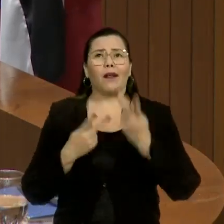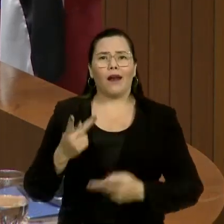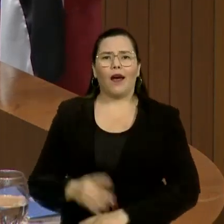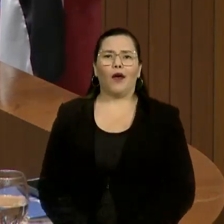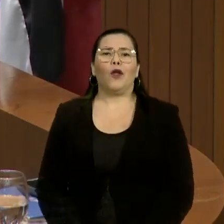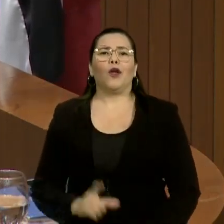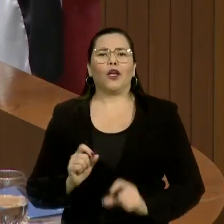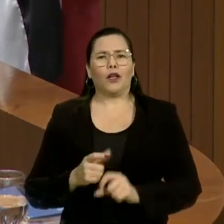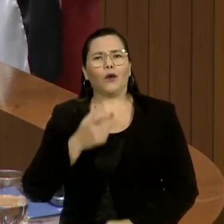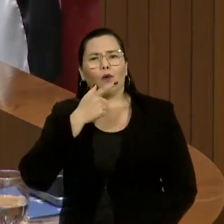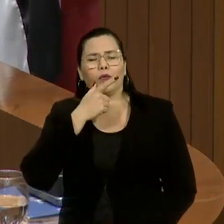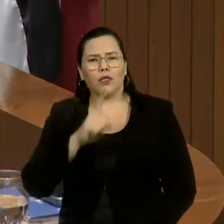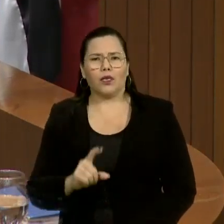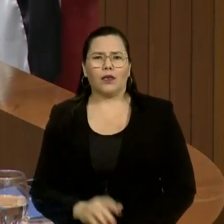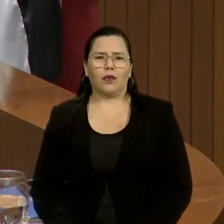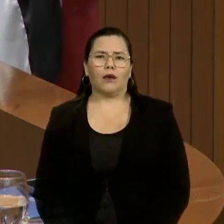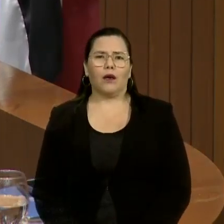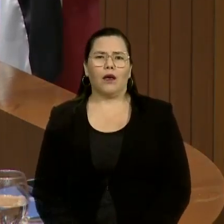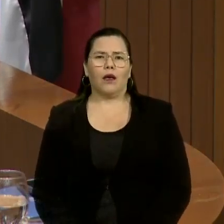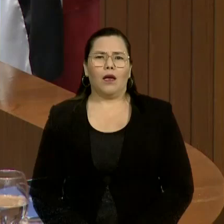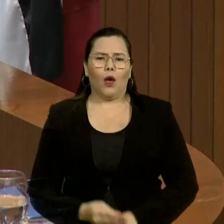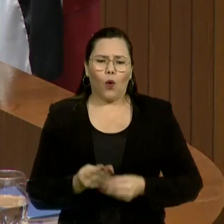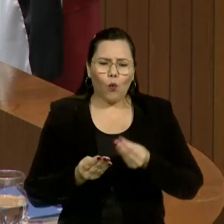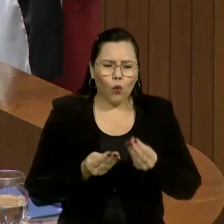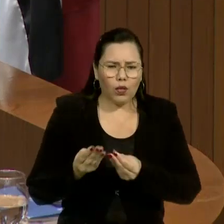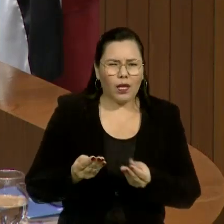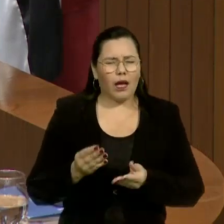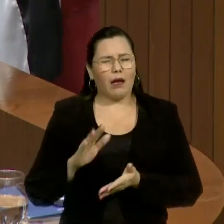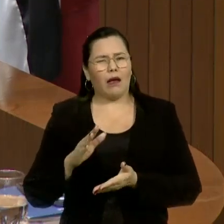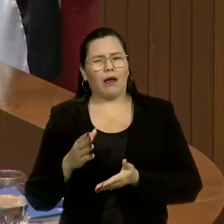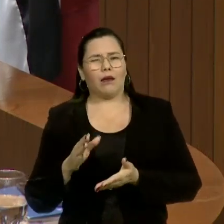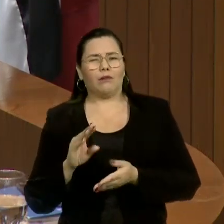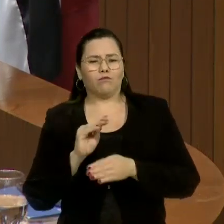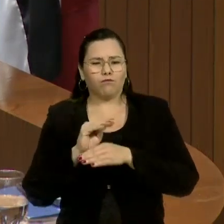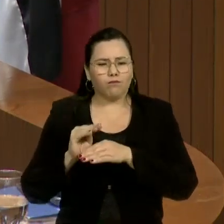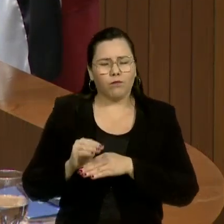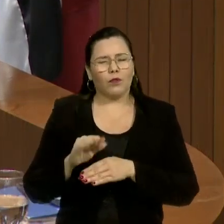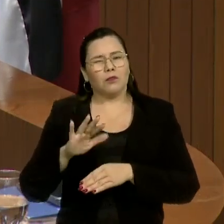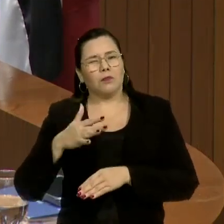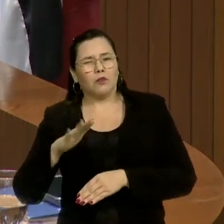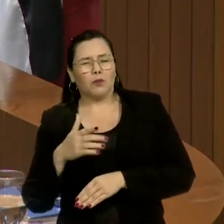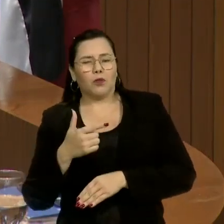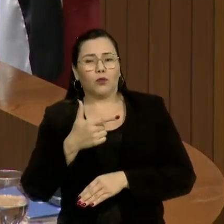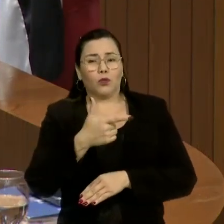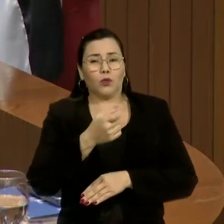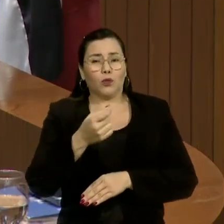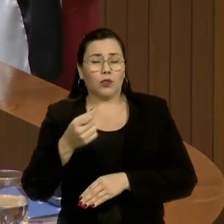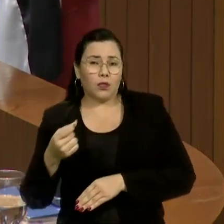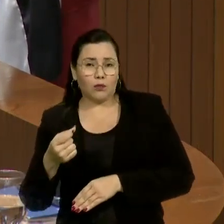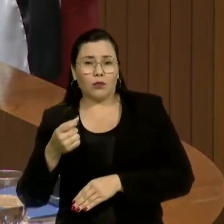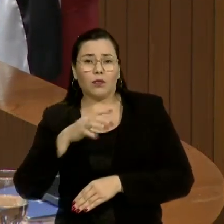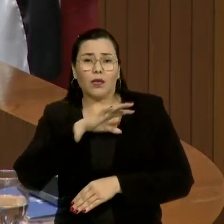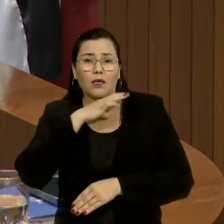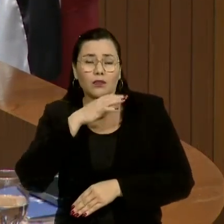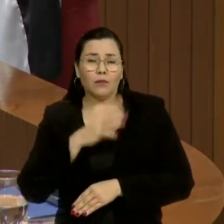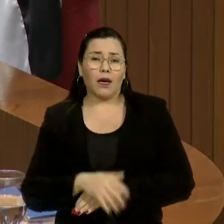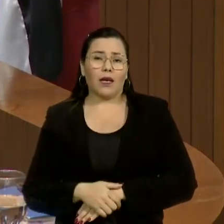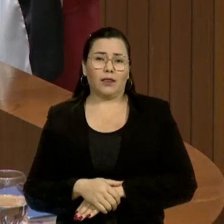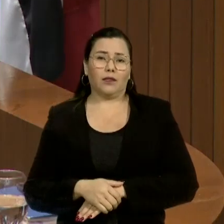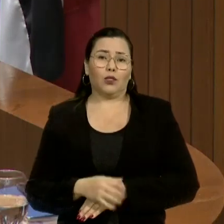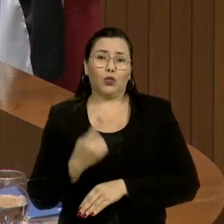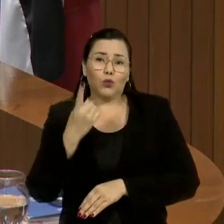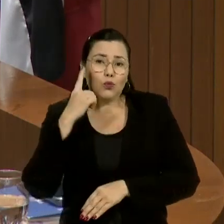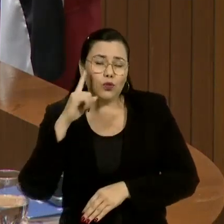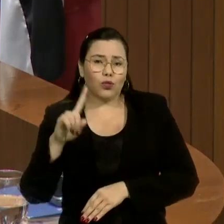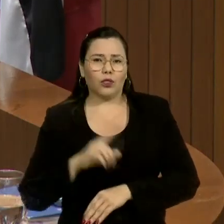dia, deixa a gente com muita desconfiança em relação aos próximos passos desse atendimento. Subi aqui